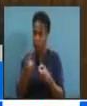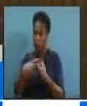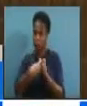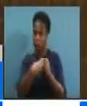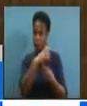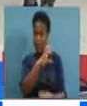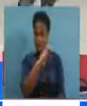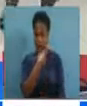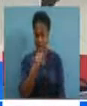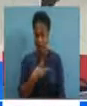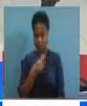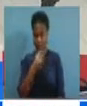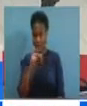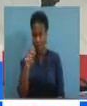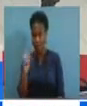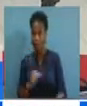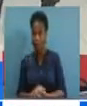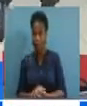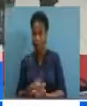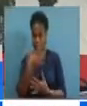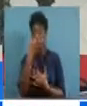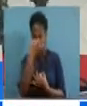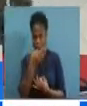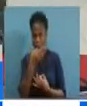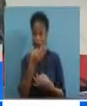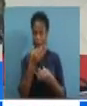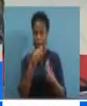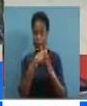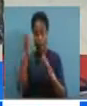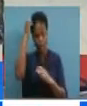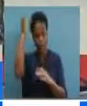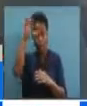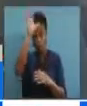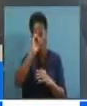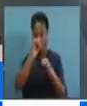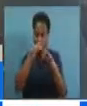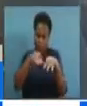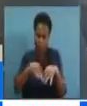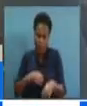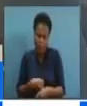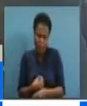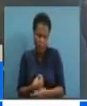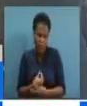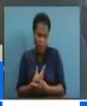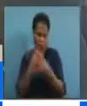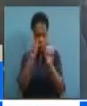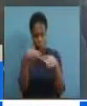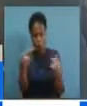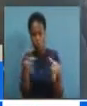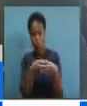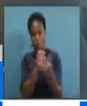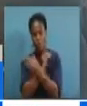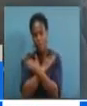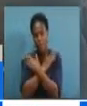da CDAO. A cerimónia no Palácio do Governo terminou de forma sentida, com a música executada por um grupo